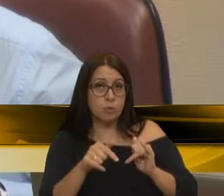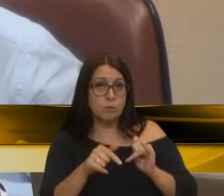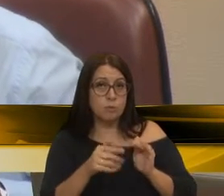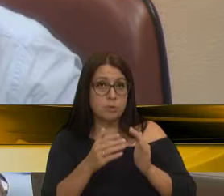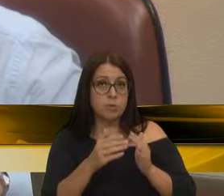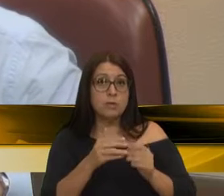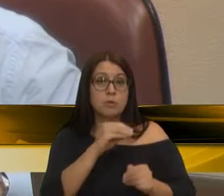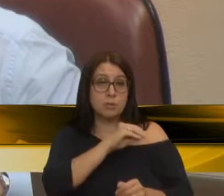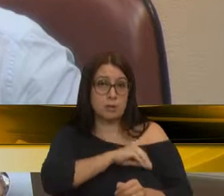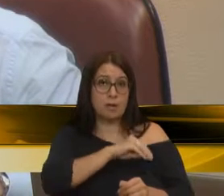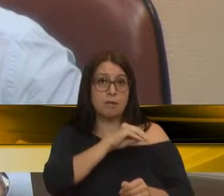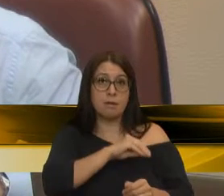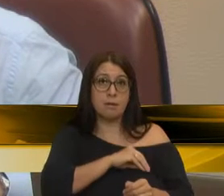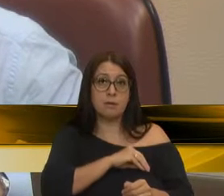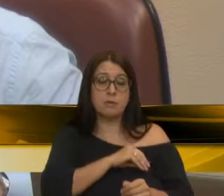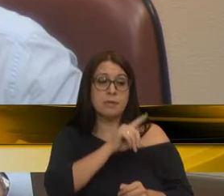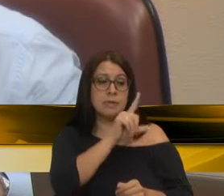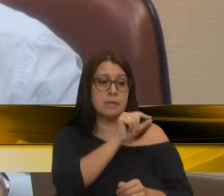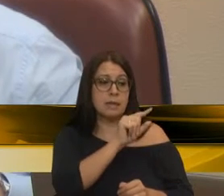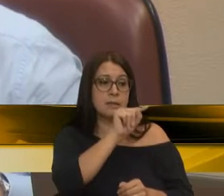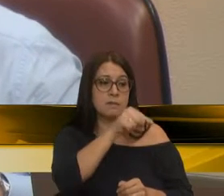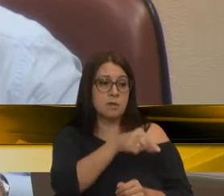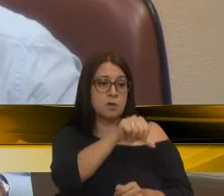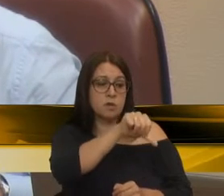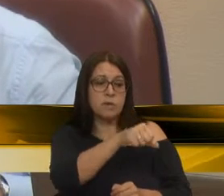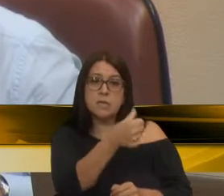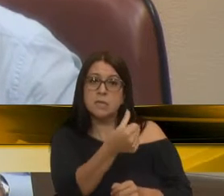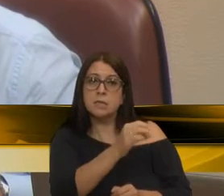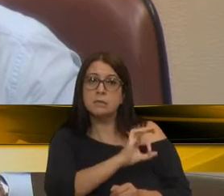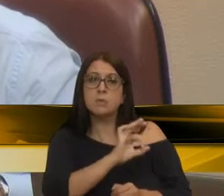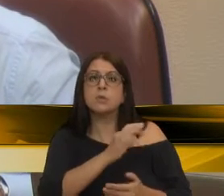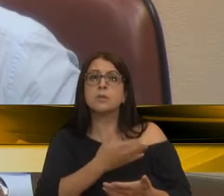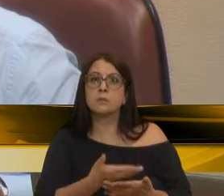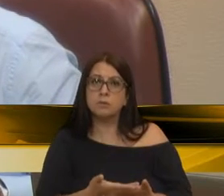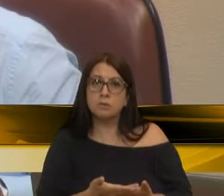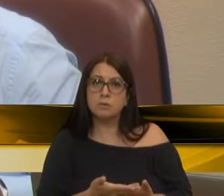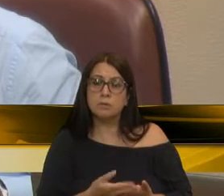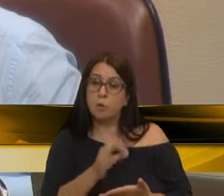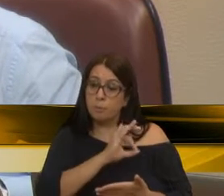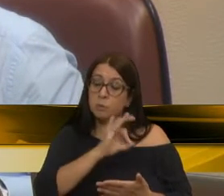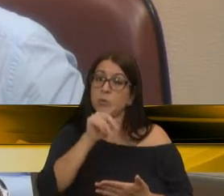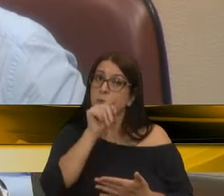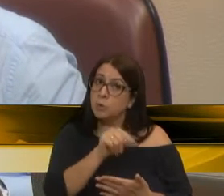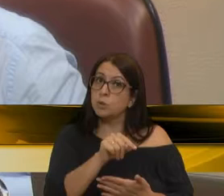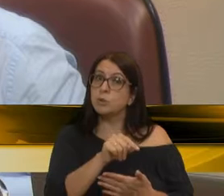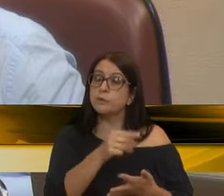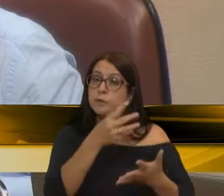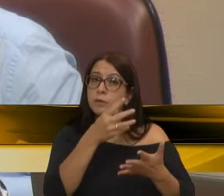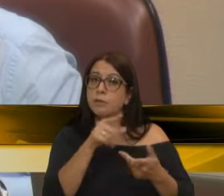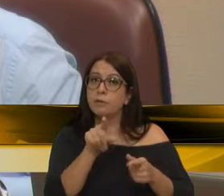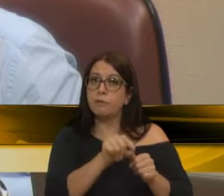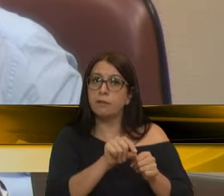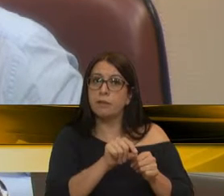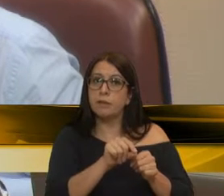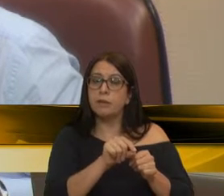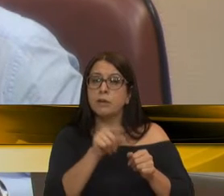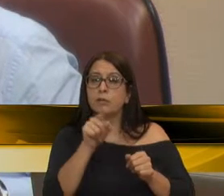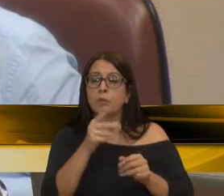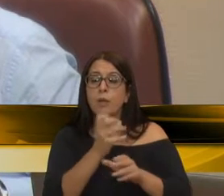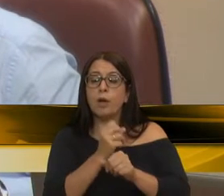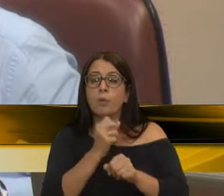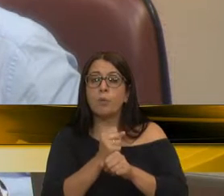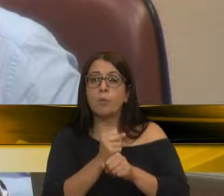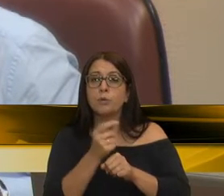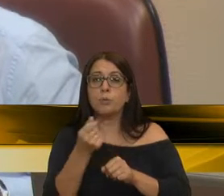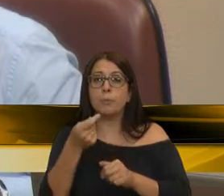salarial seria de 10,96 por cento percentual que foi adotado pelo efeito para efeito do cálculo da